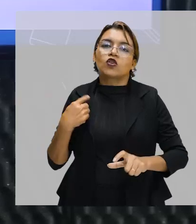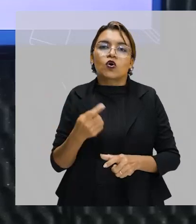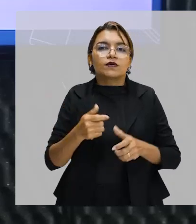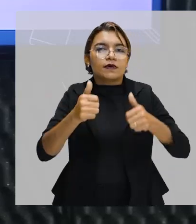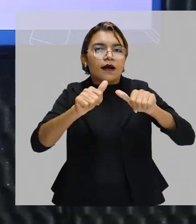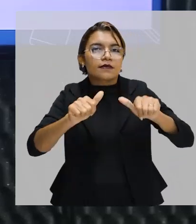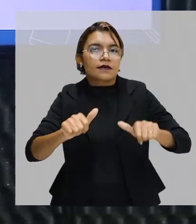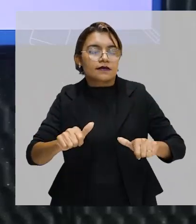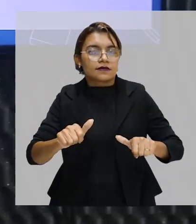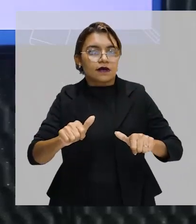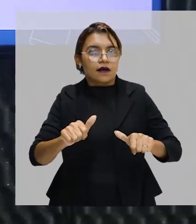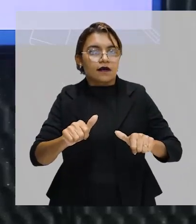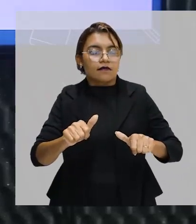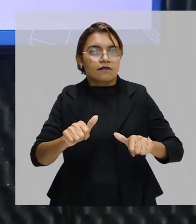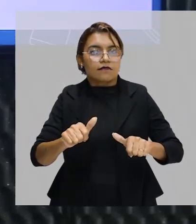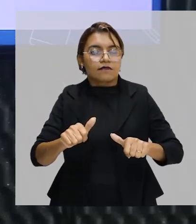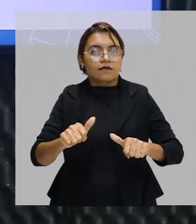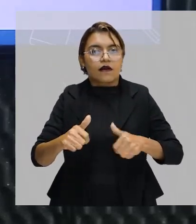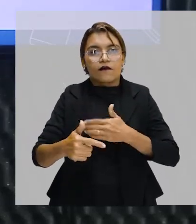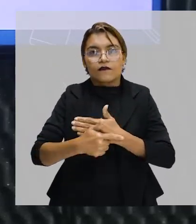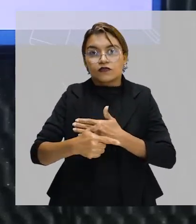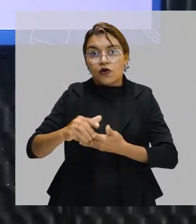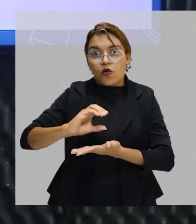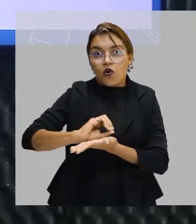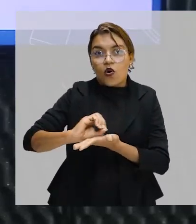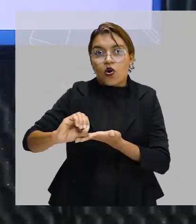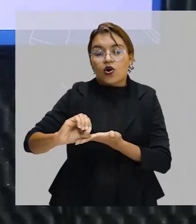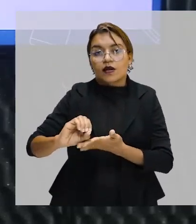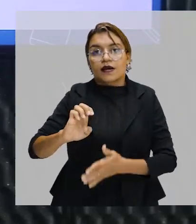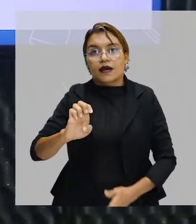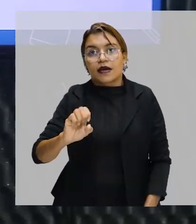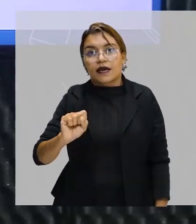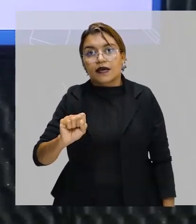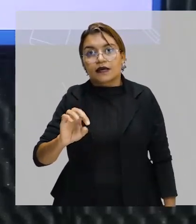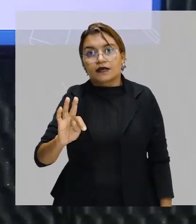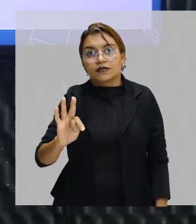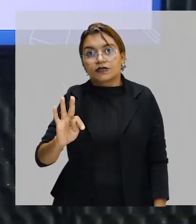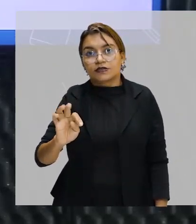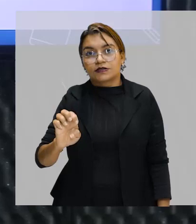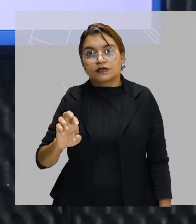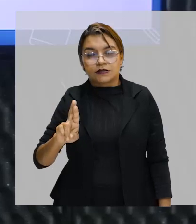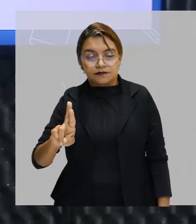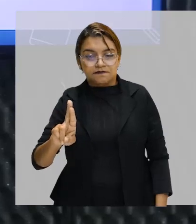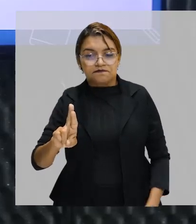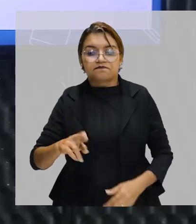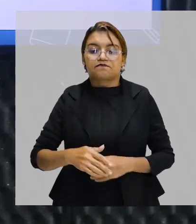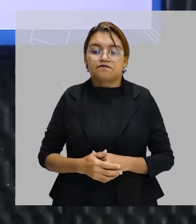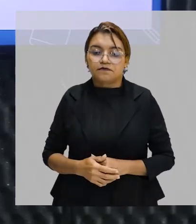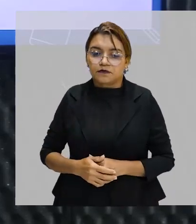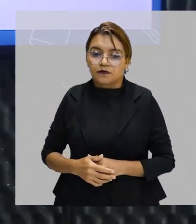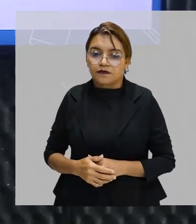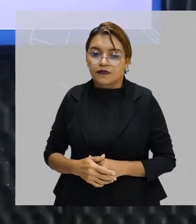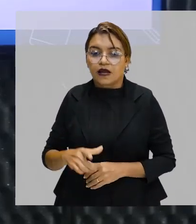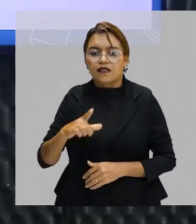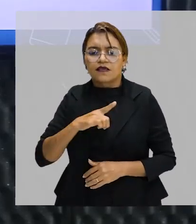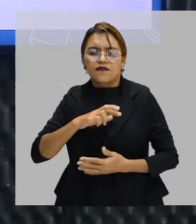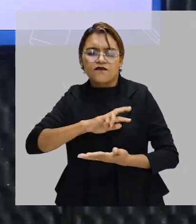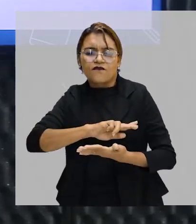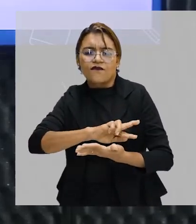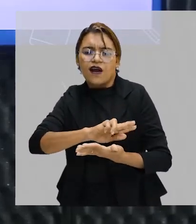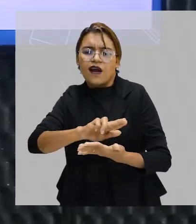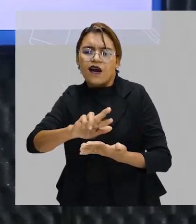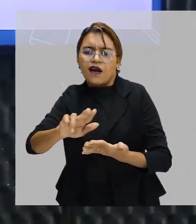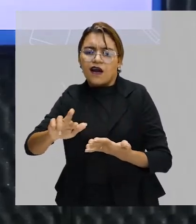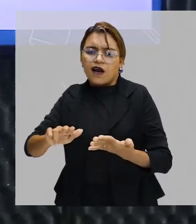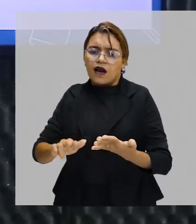função orgânica chamada de éster. Bom, dentre os diversos ésteres que